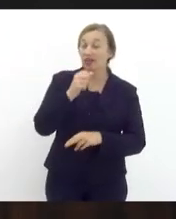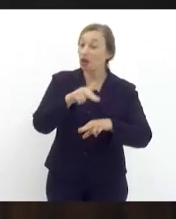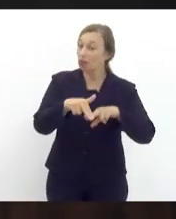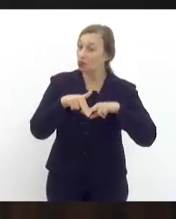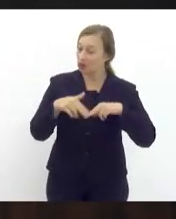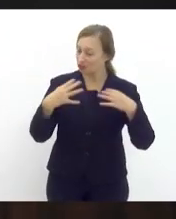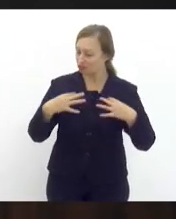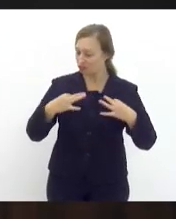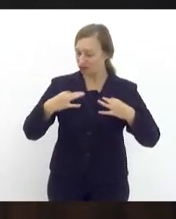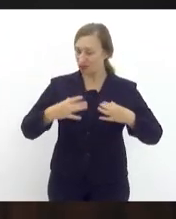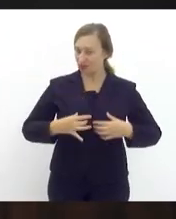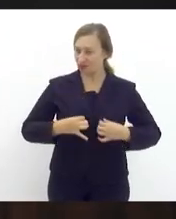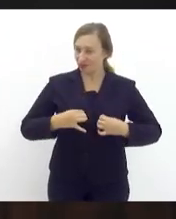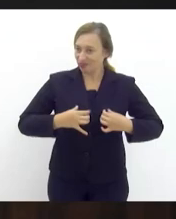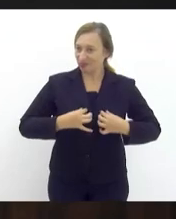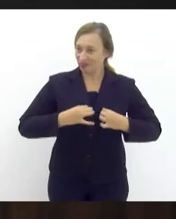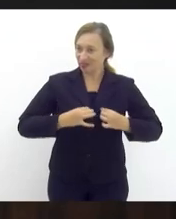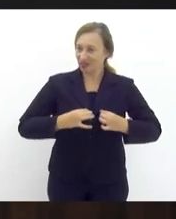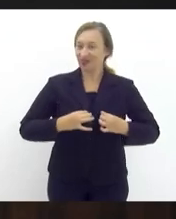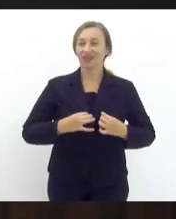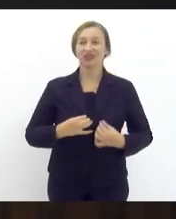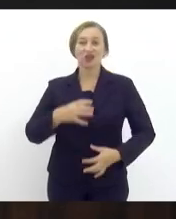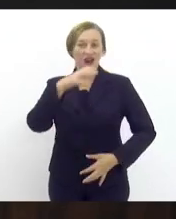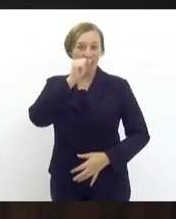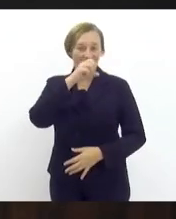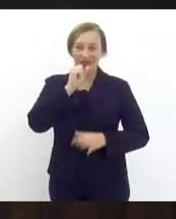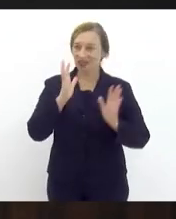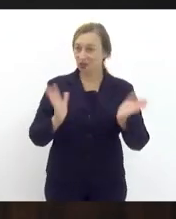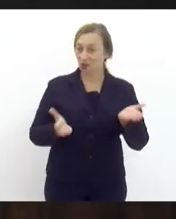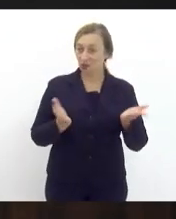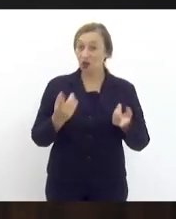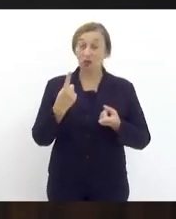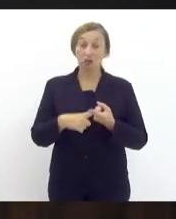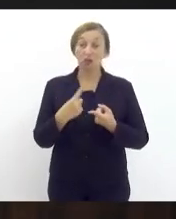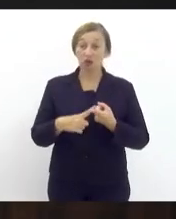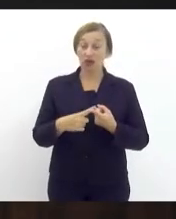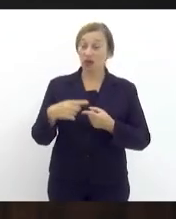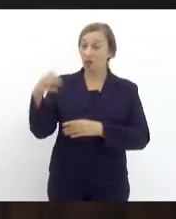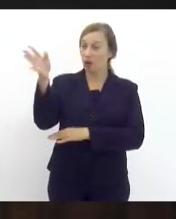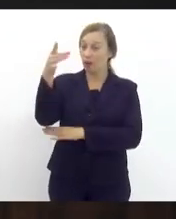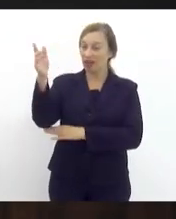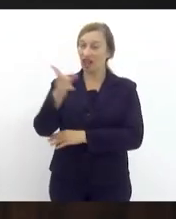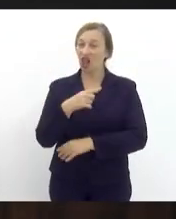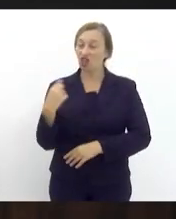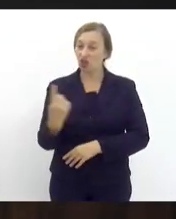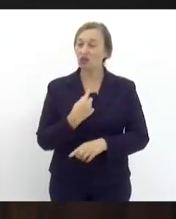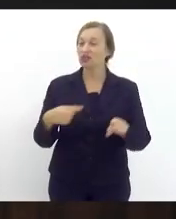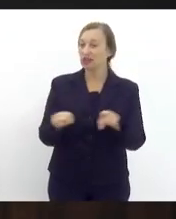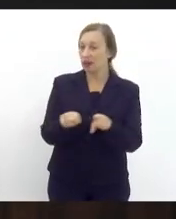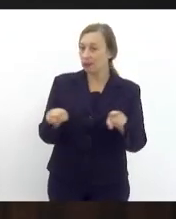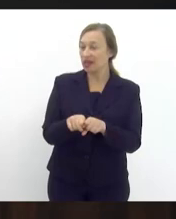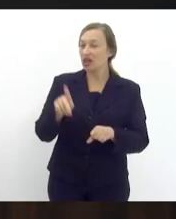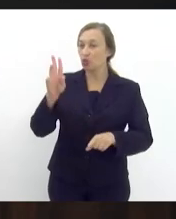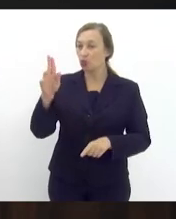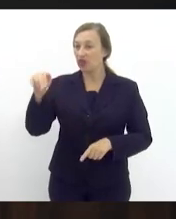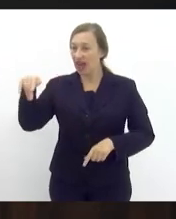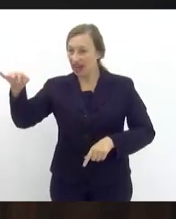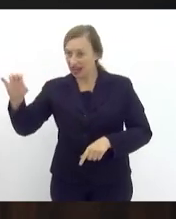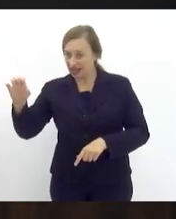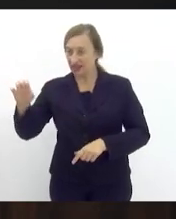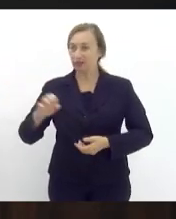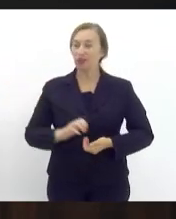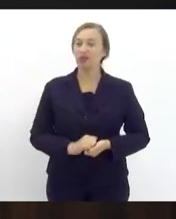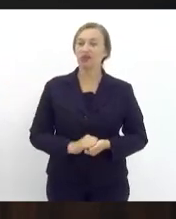vim com esse terninho laranja hoje porque nós é uma bandeira Nossa e também da unale porque dentro da unale